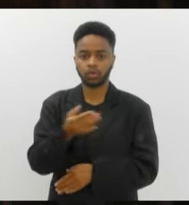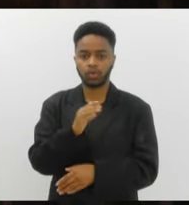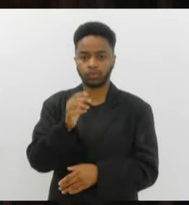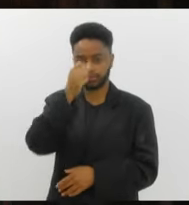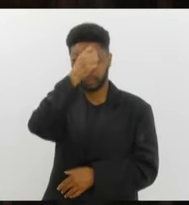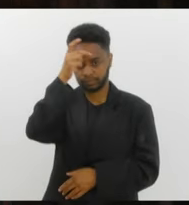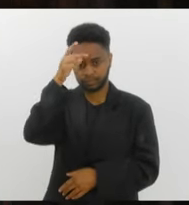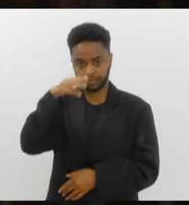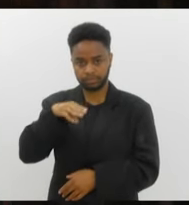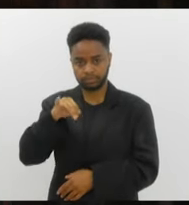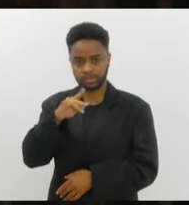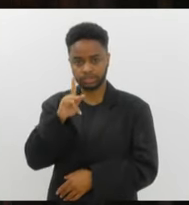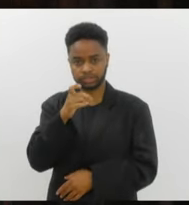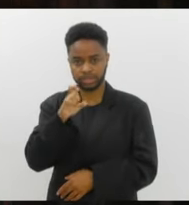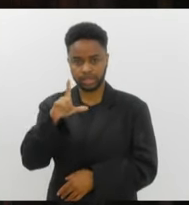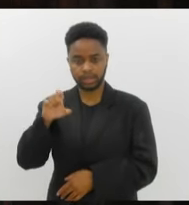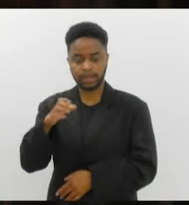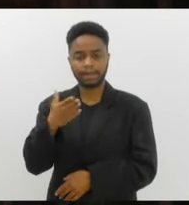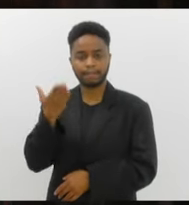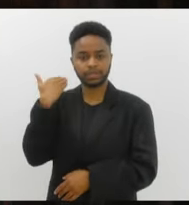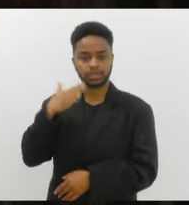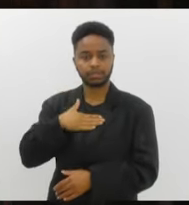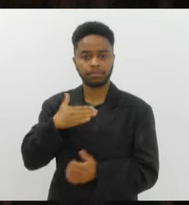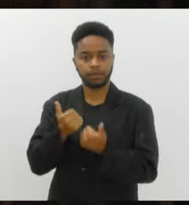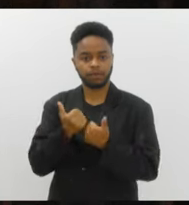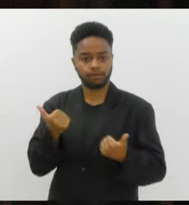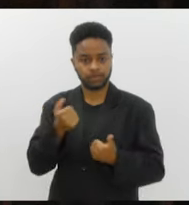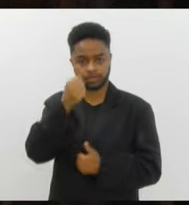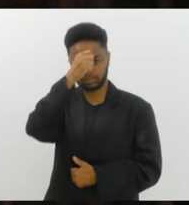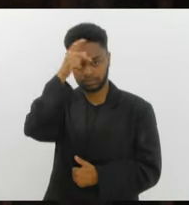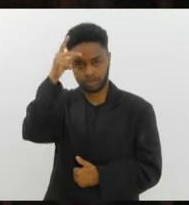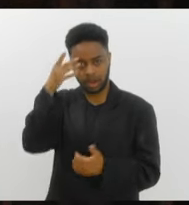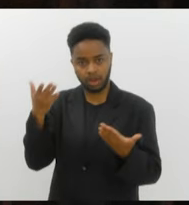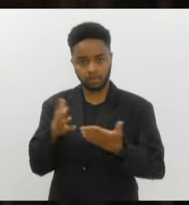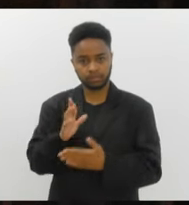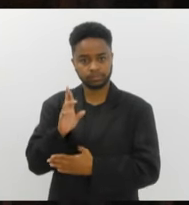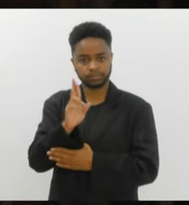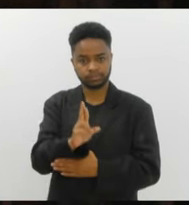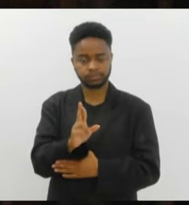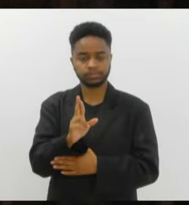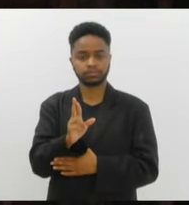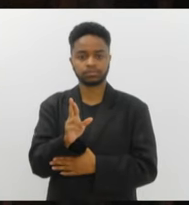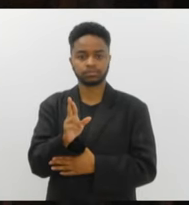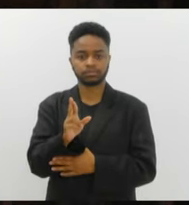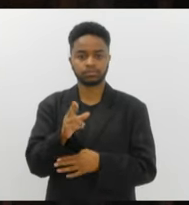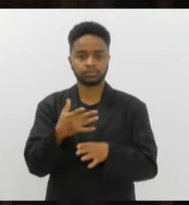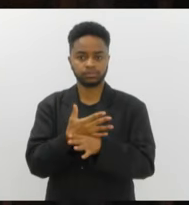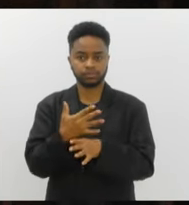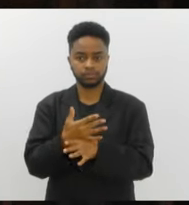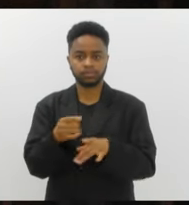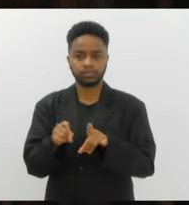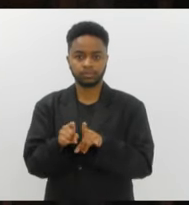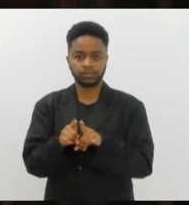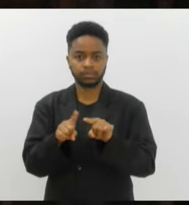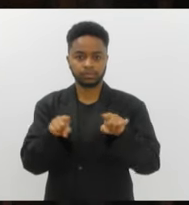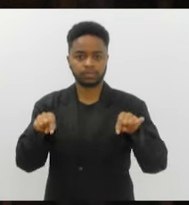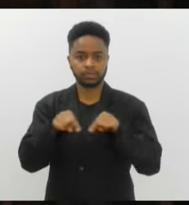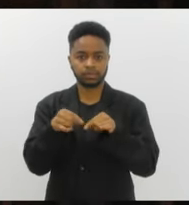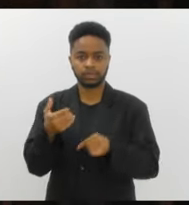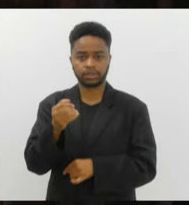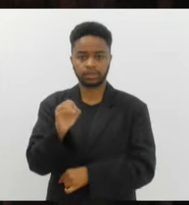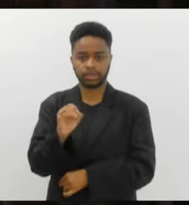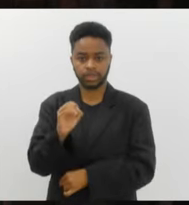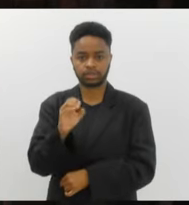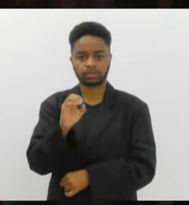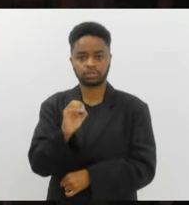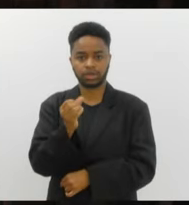oportunidade de ser minha vice e hoje representa o município. O gabinete 1006 dessa casa está aberto